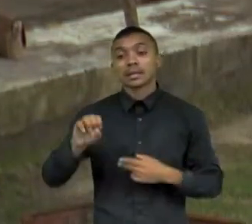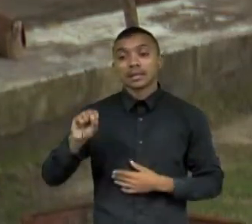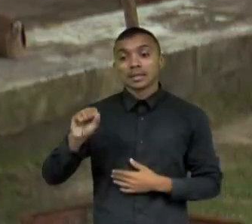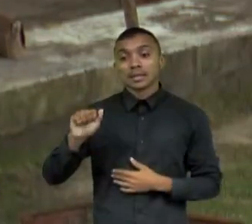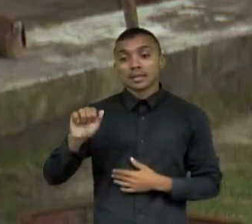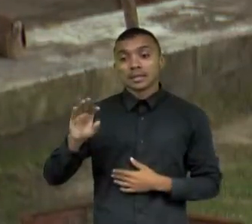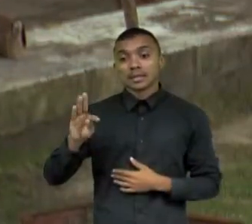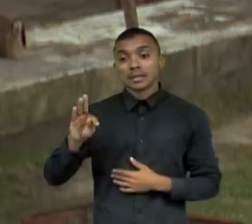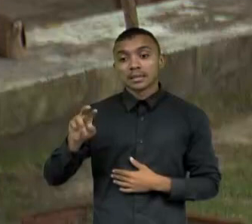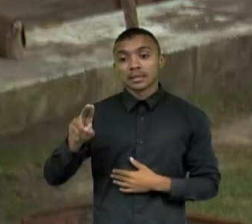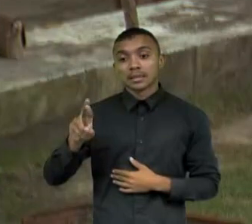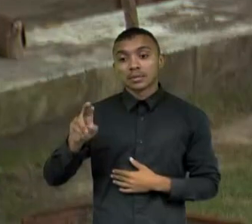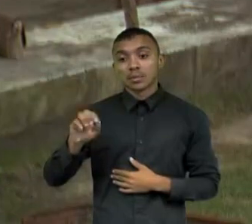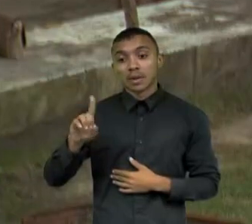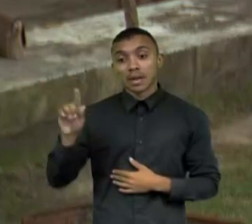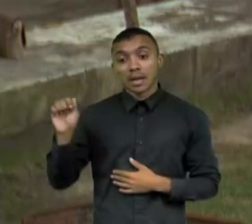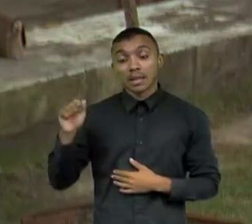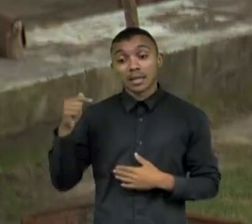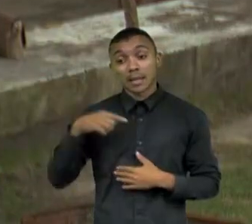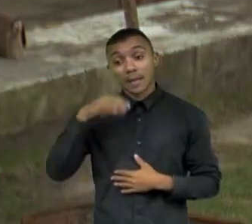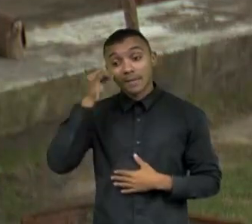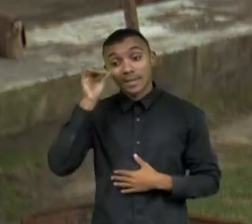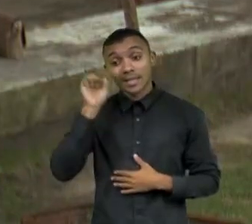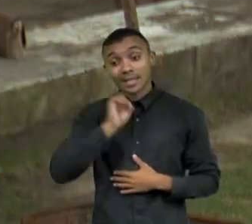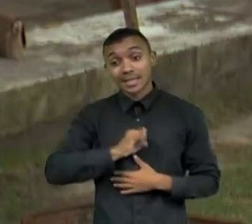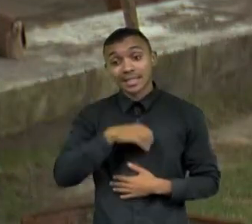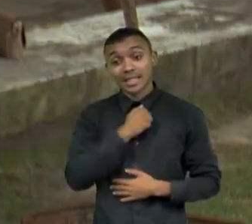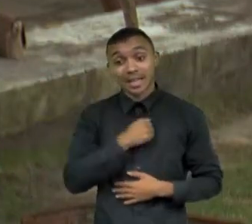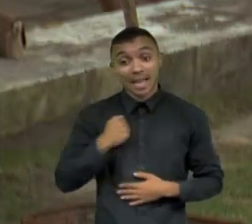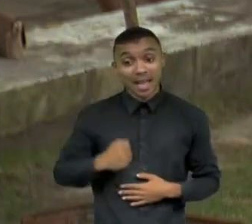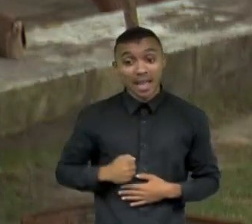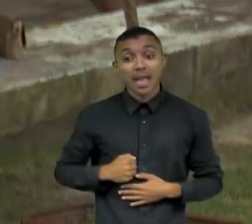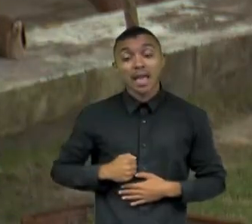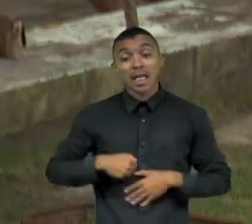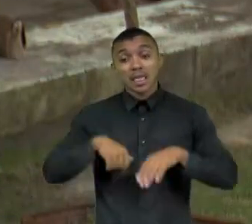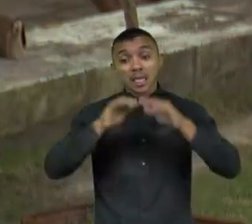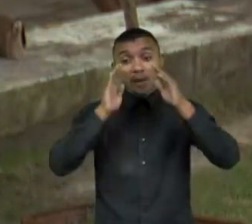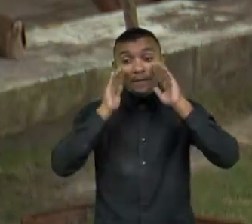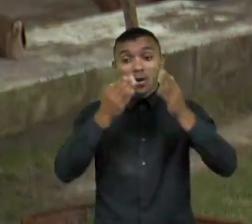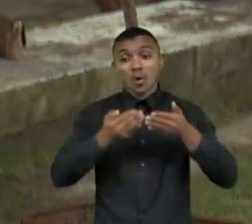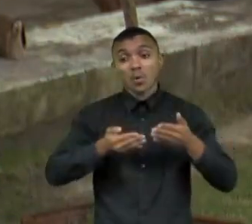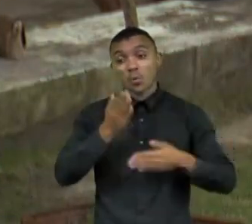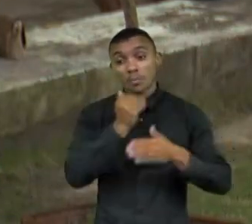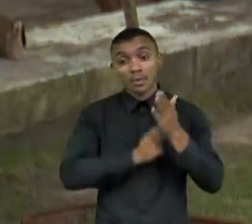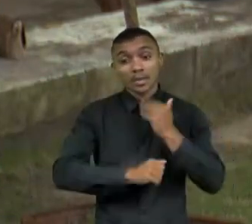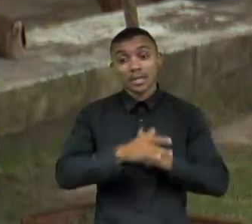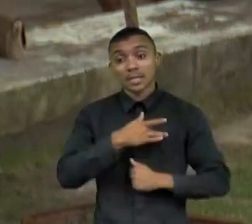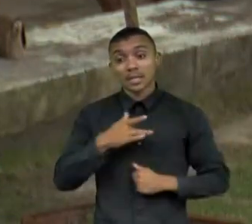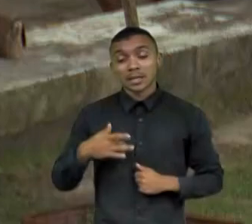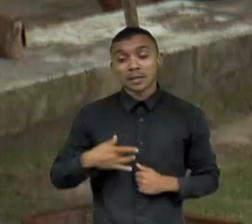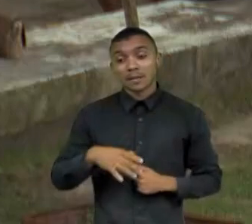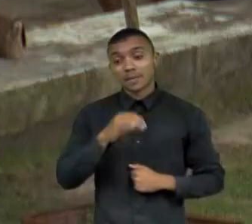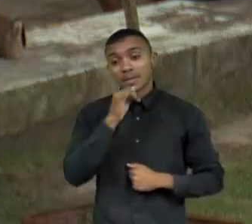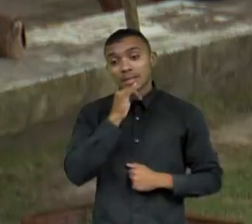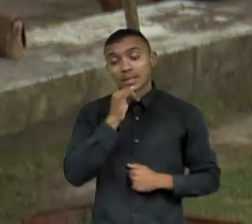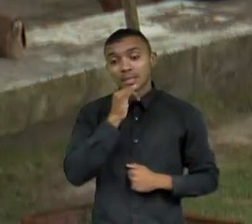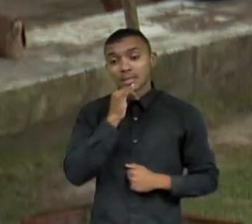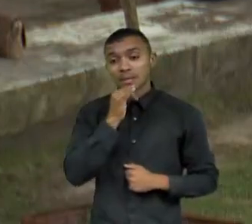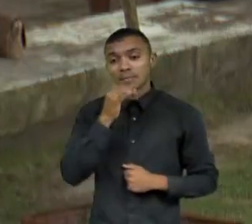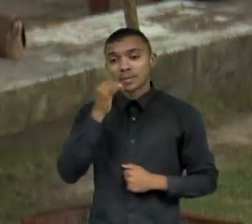tem que pedir que ele evite, principalmente se ele tiver questão de diarreia. A gente tem que priorizar os alimentos mais saudáveis, com gorduras